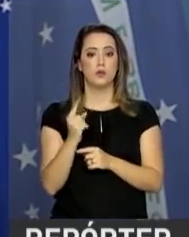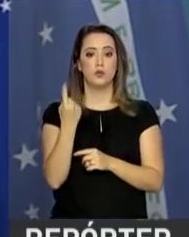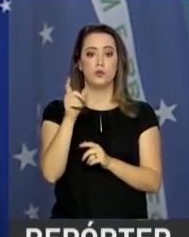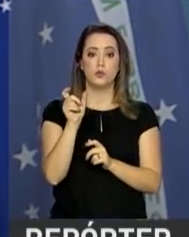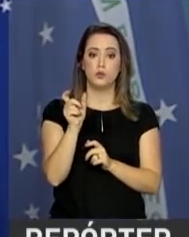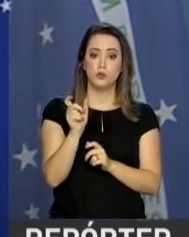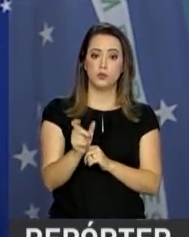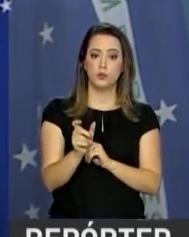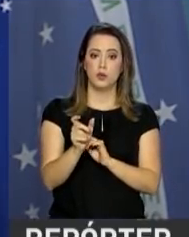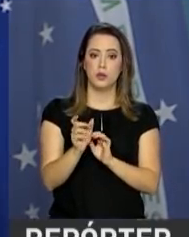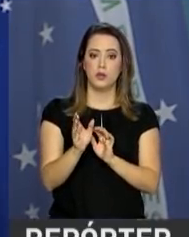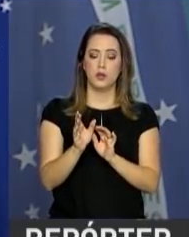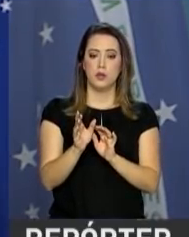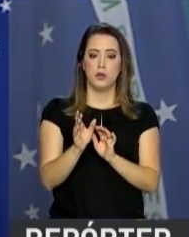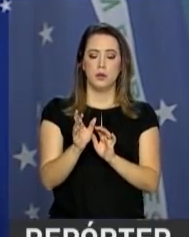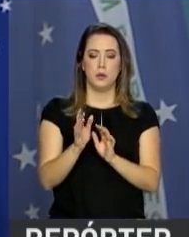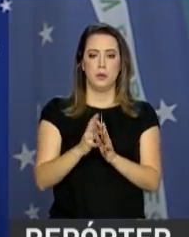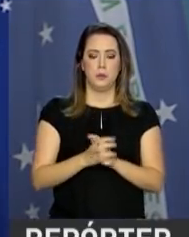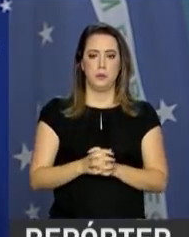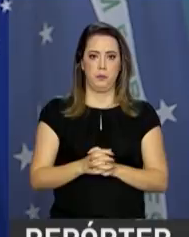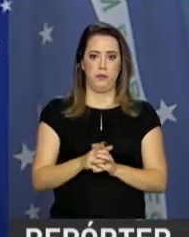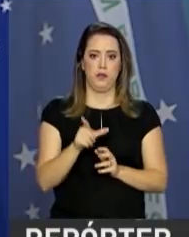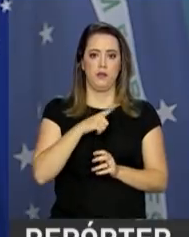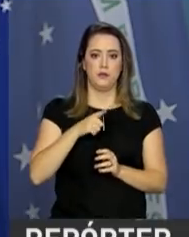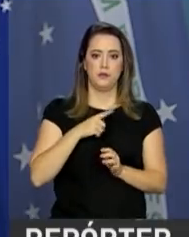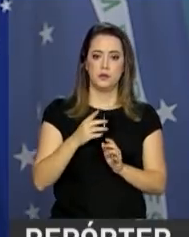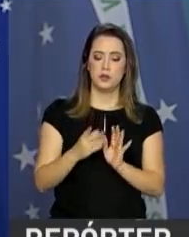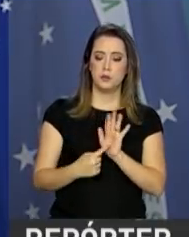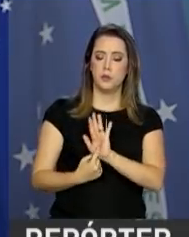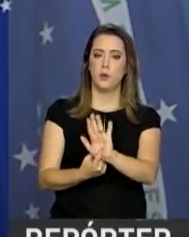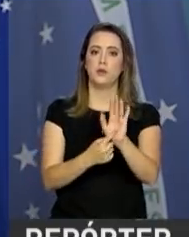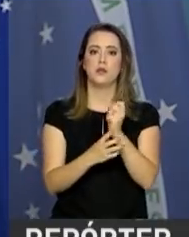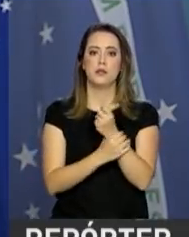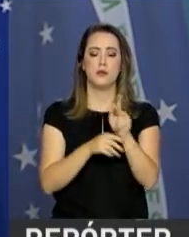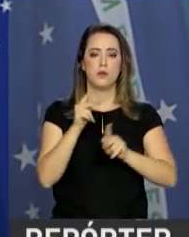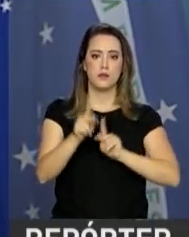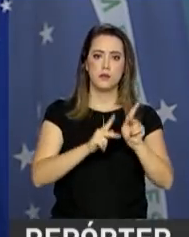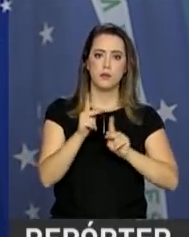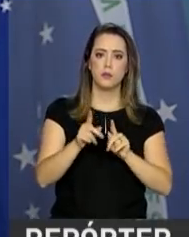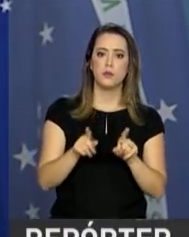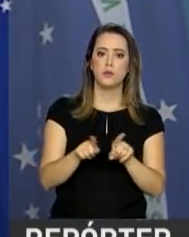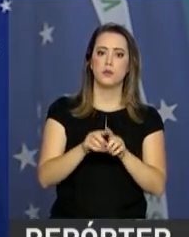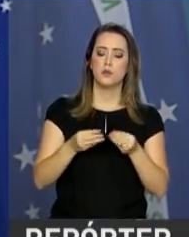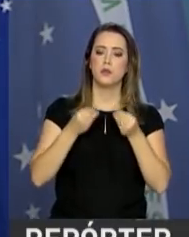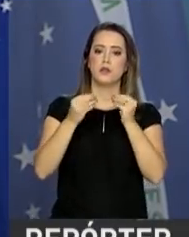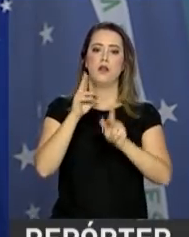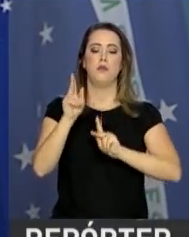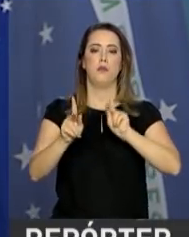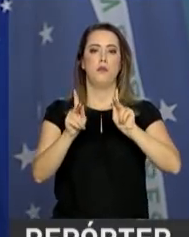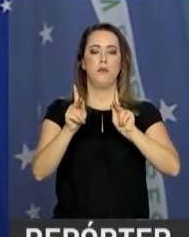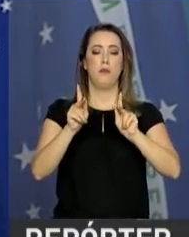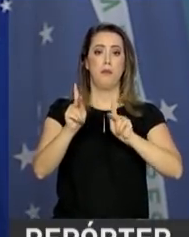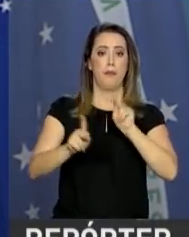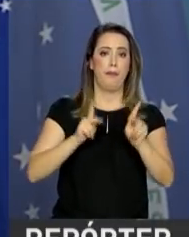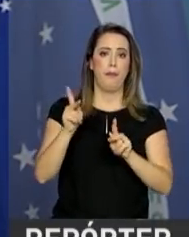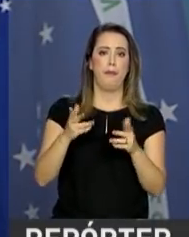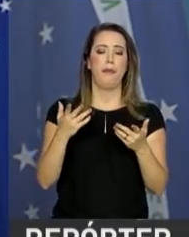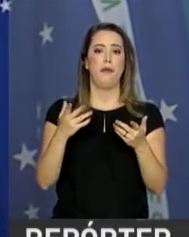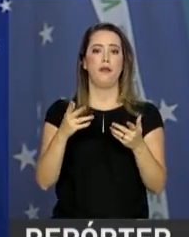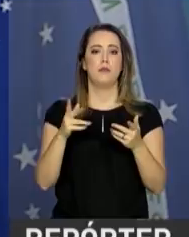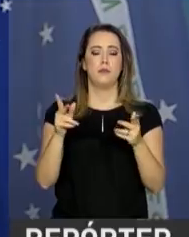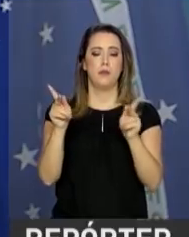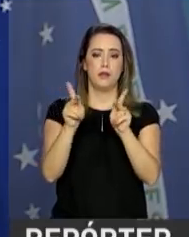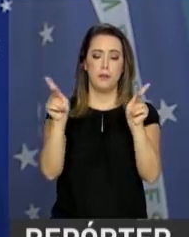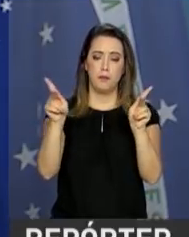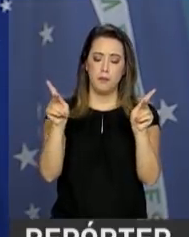lado você tem a tese da segurança pública como algo para a tranquilidade à população de outro lado o estado